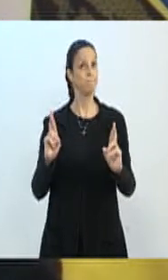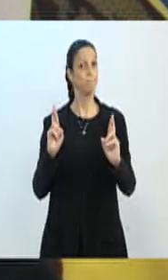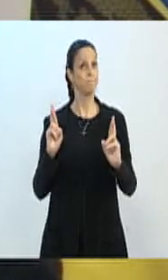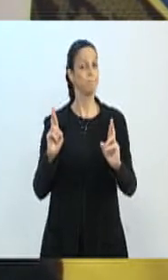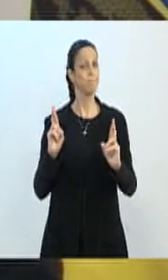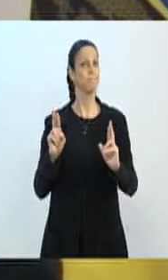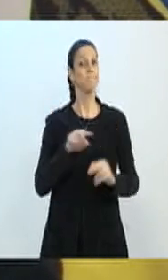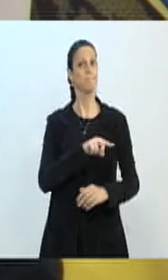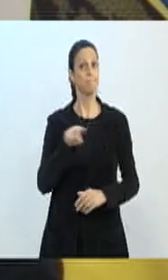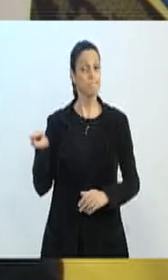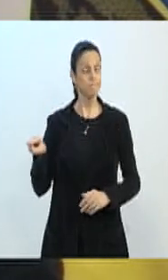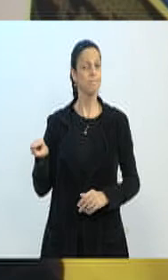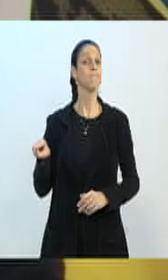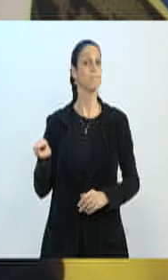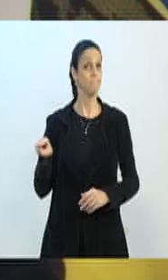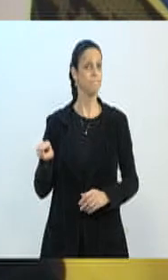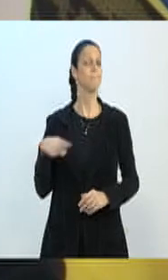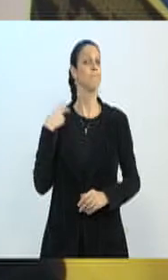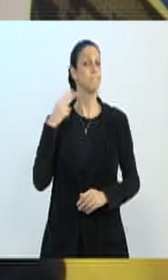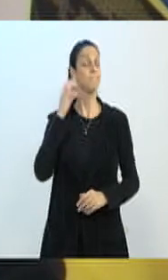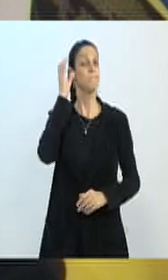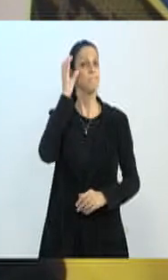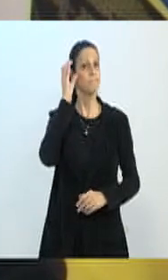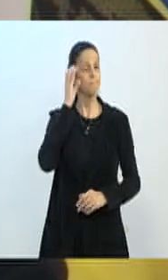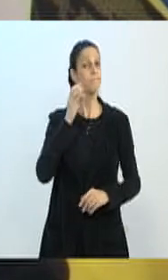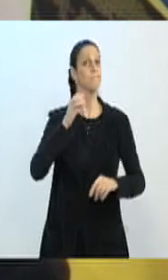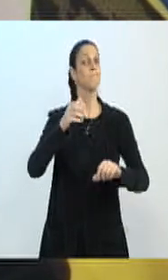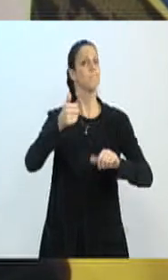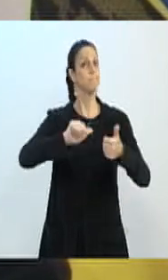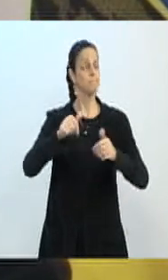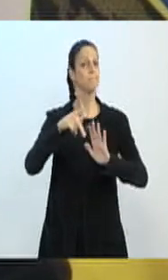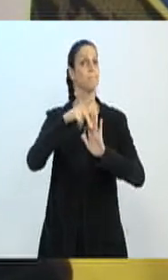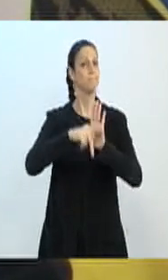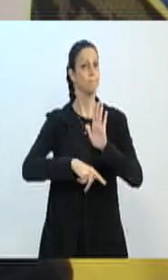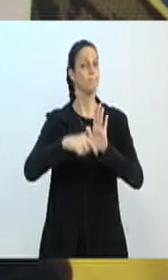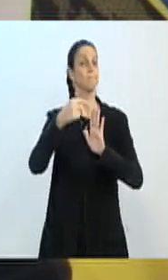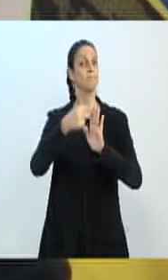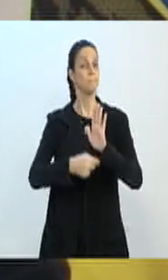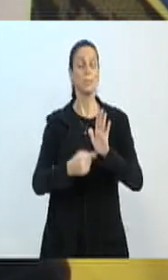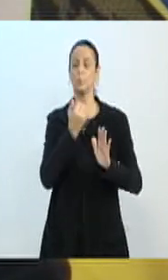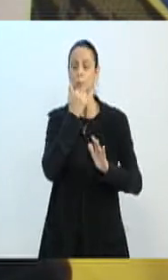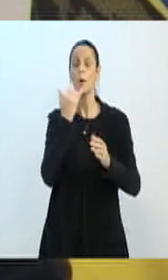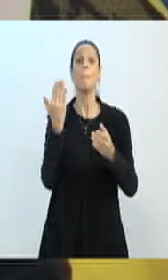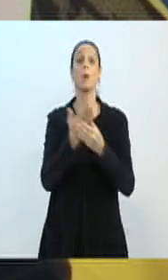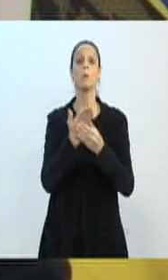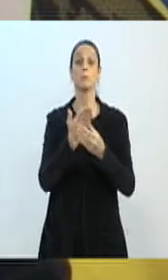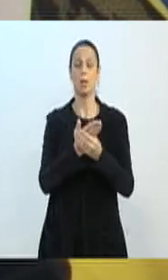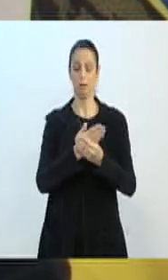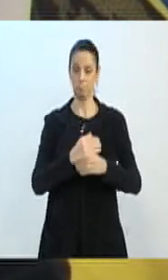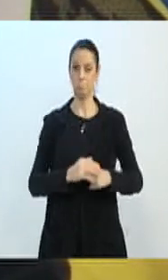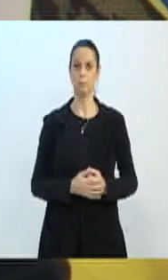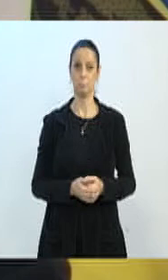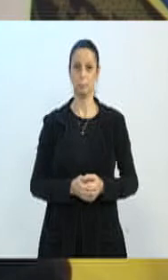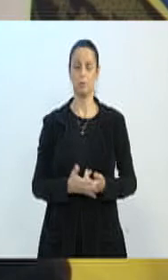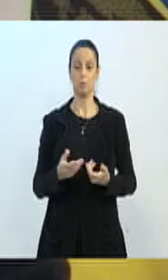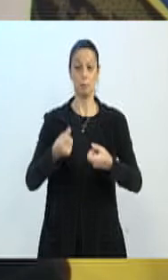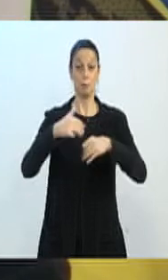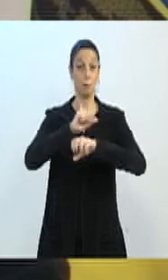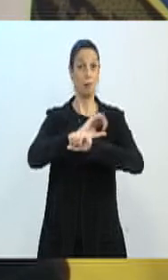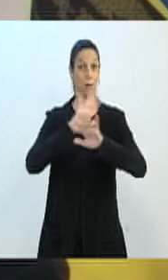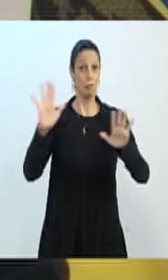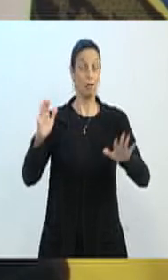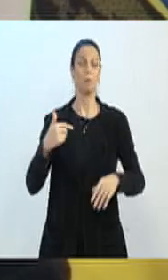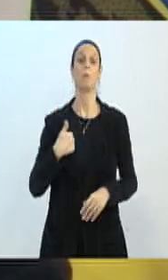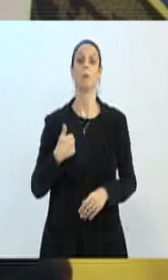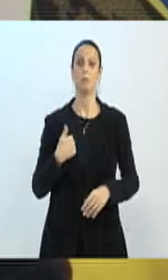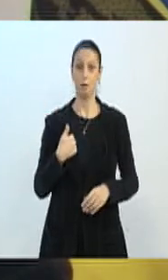que vocês tenham consciência de analisar bem esse processo e quero deixar bem claro a cada um de vocês fiz